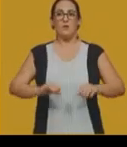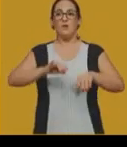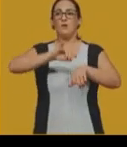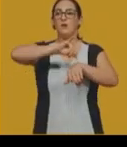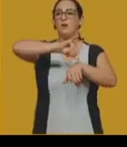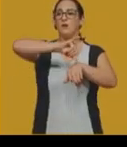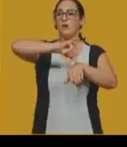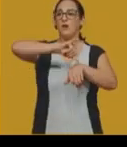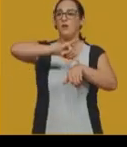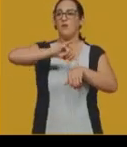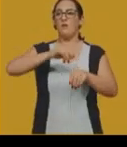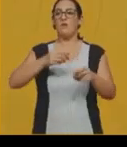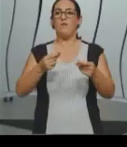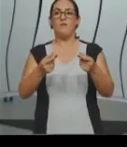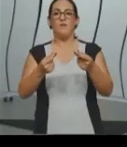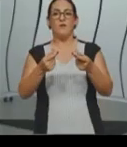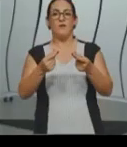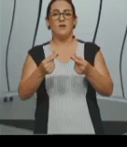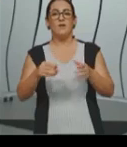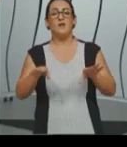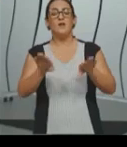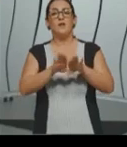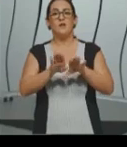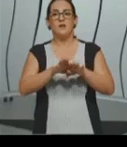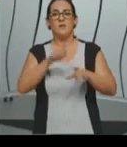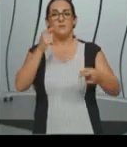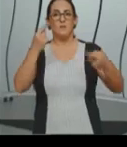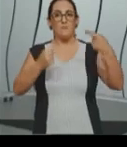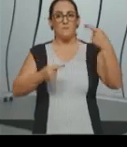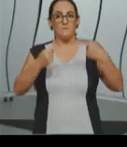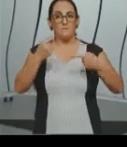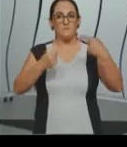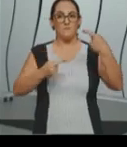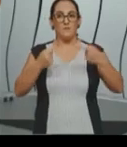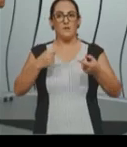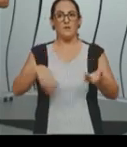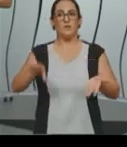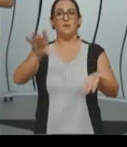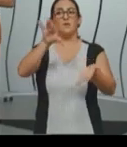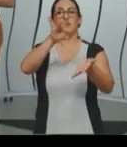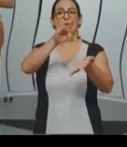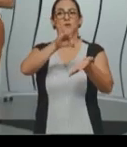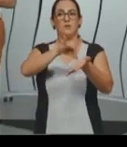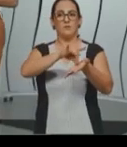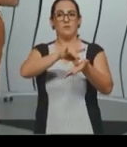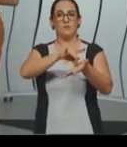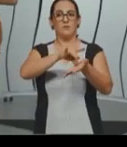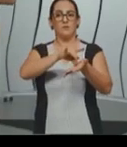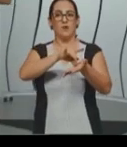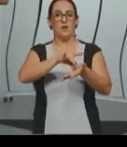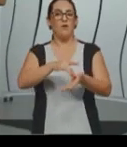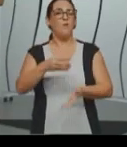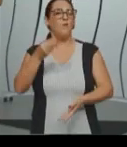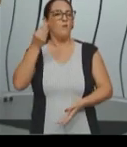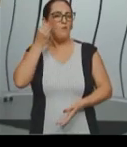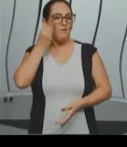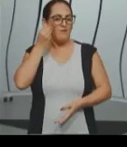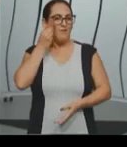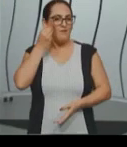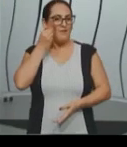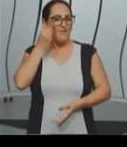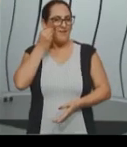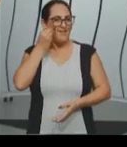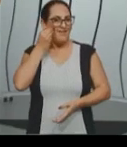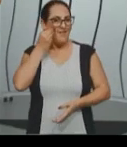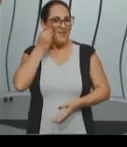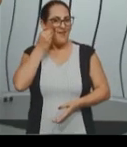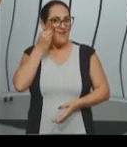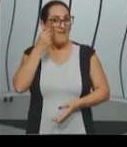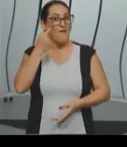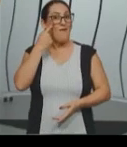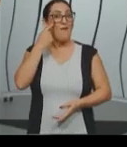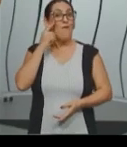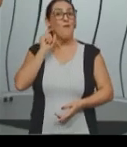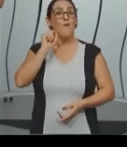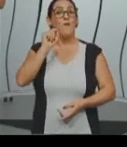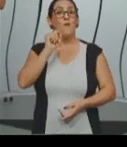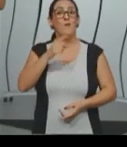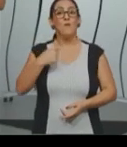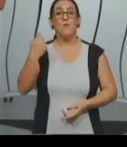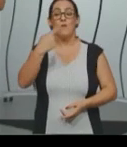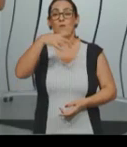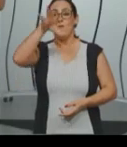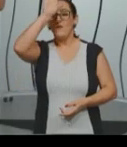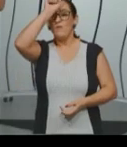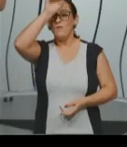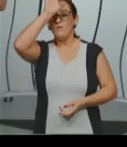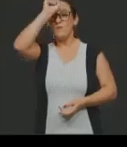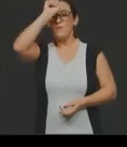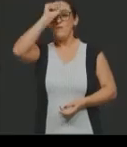questão agora, finalmente, das políticas afirmativas que são tomadas. Vamos testar nosso conhecimento a respeito do assunto? Então,